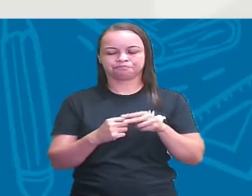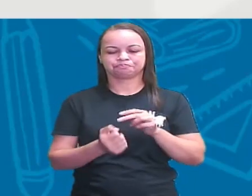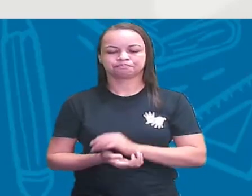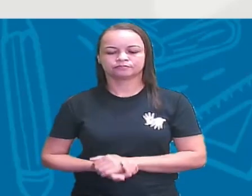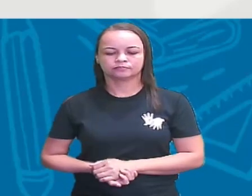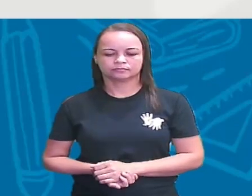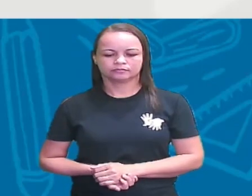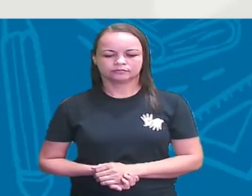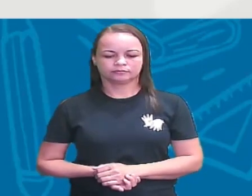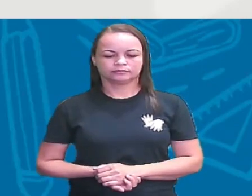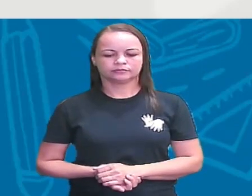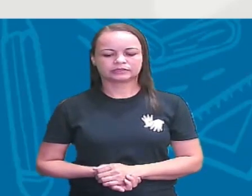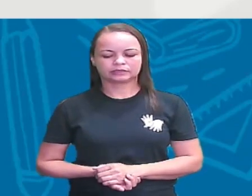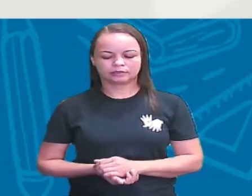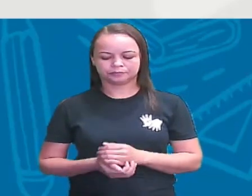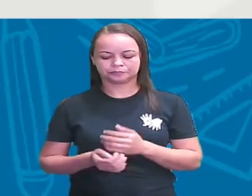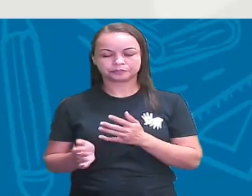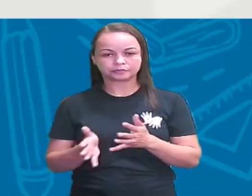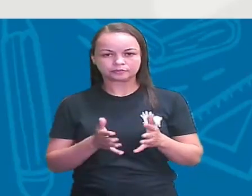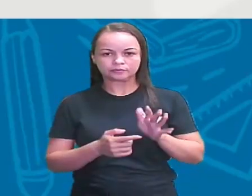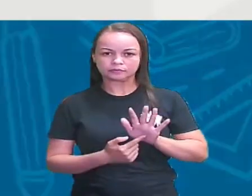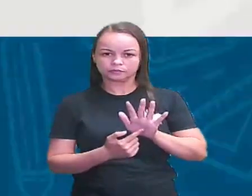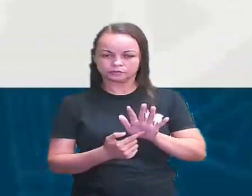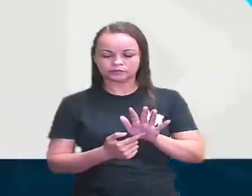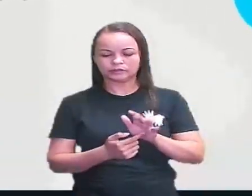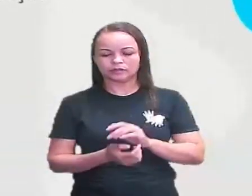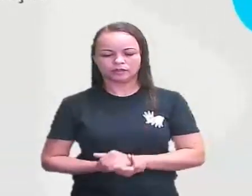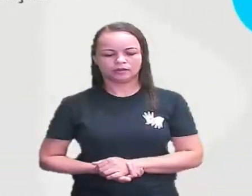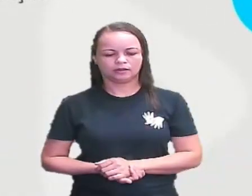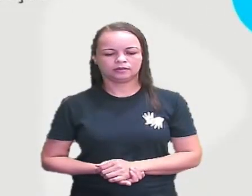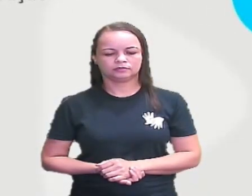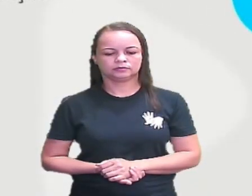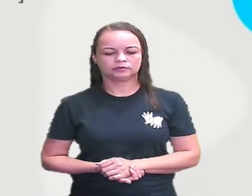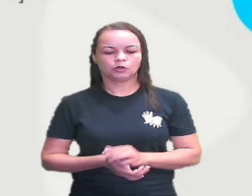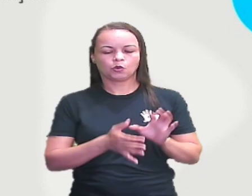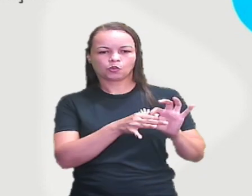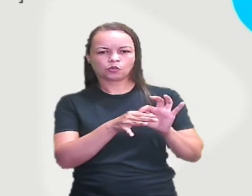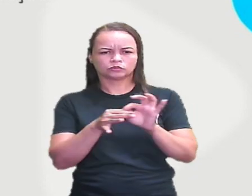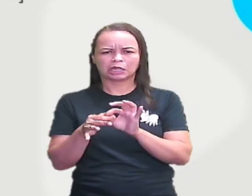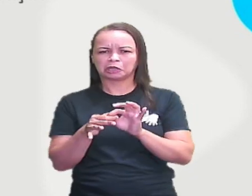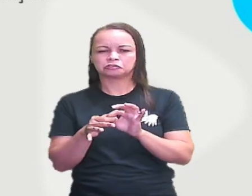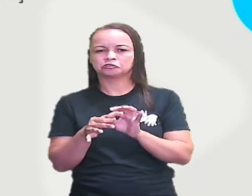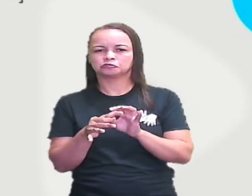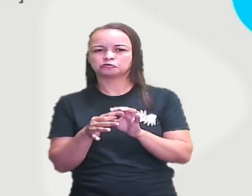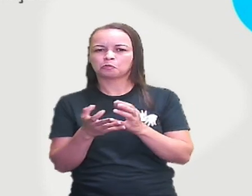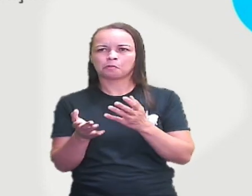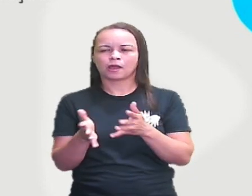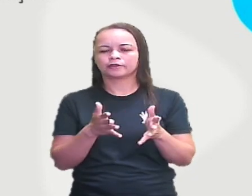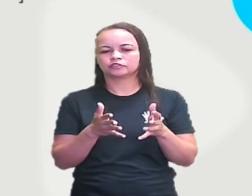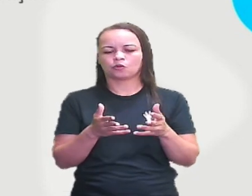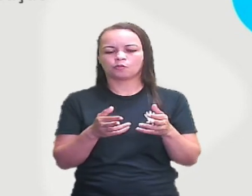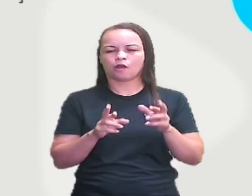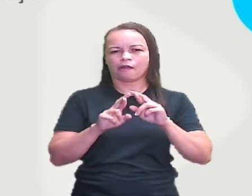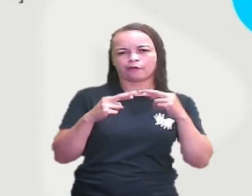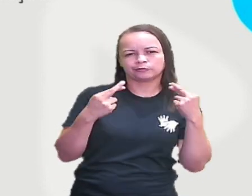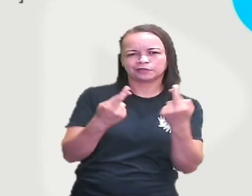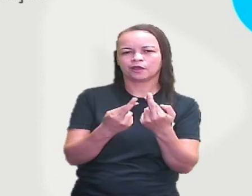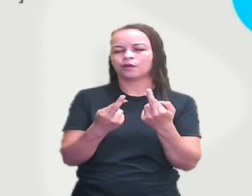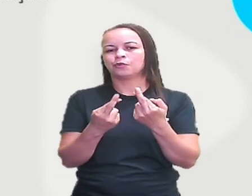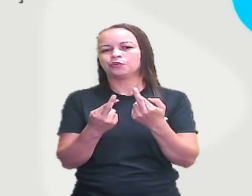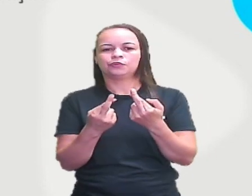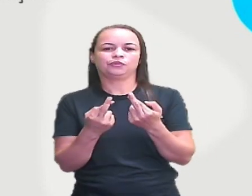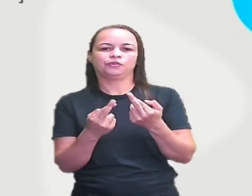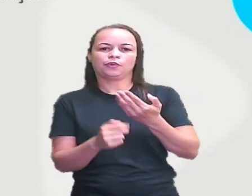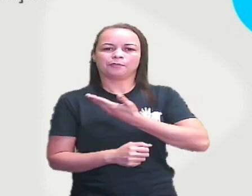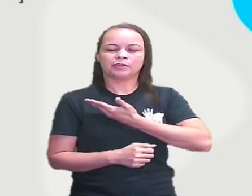Então vamos adiante aqui. Então diz aqui o seguinte, olha, um contexto mais casual, né, como uma reunião com amigos ou